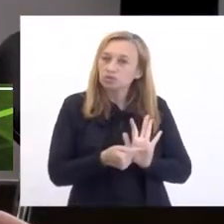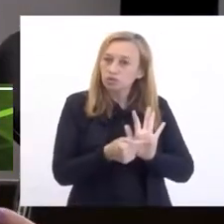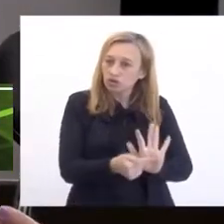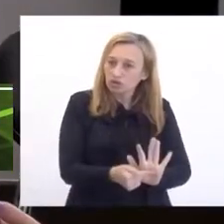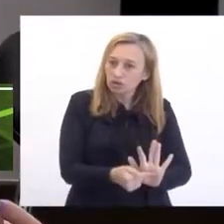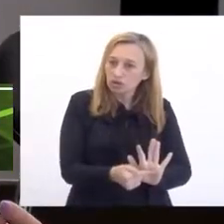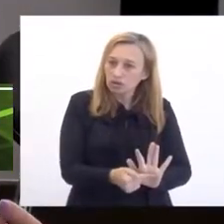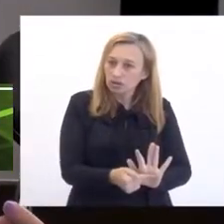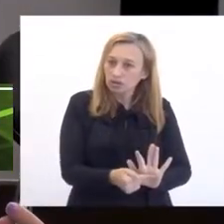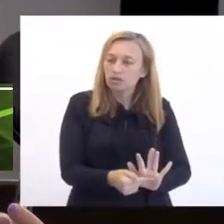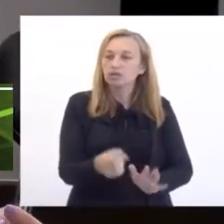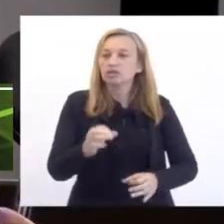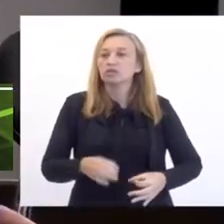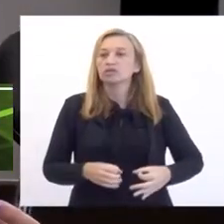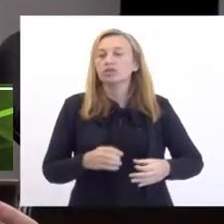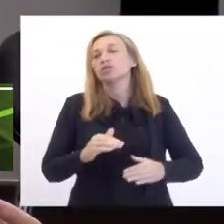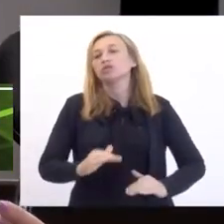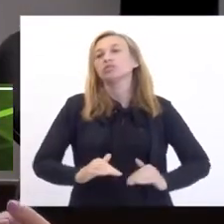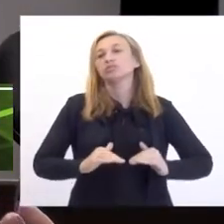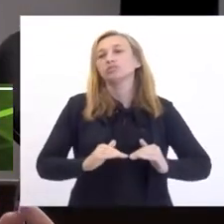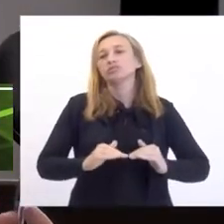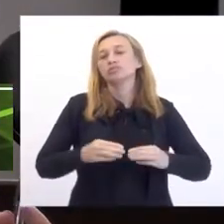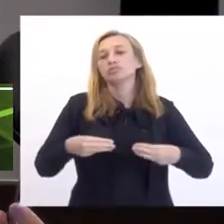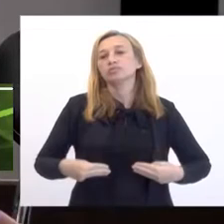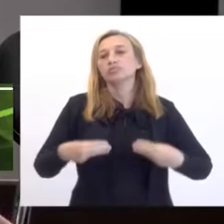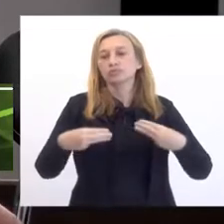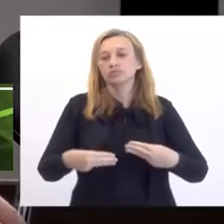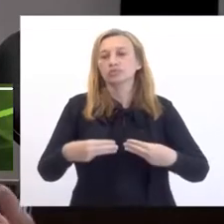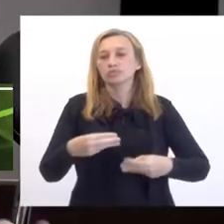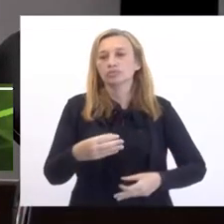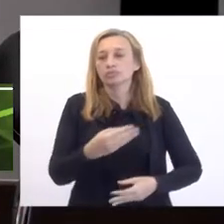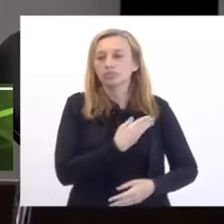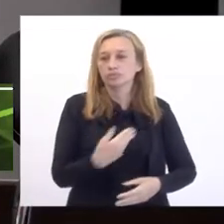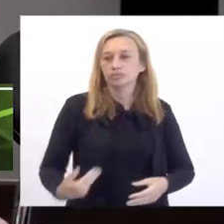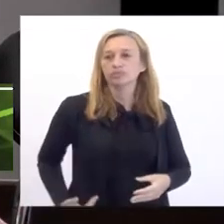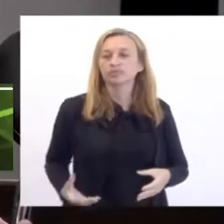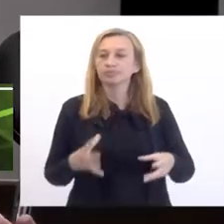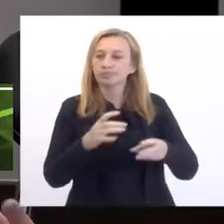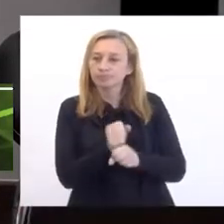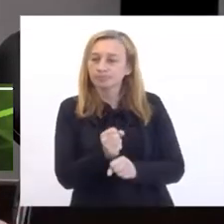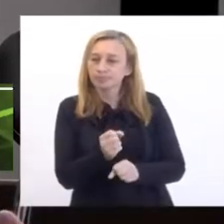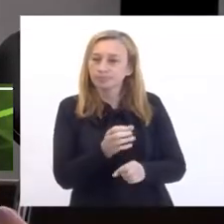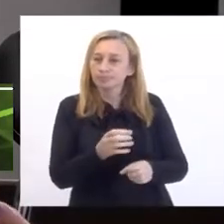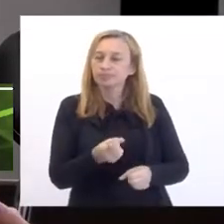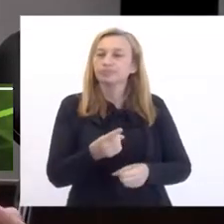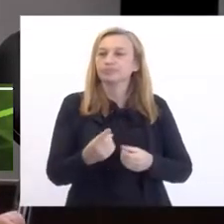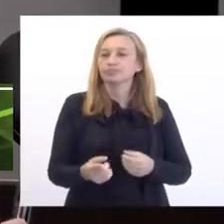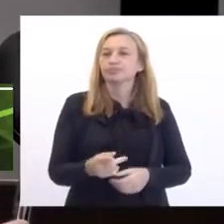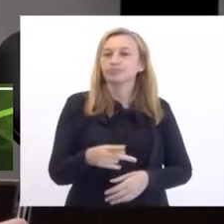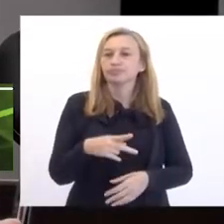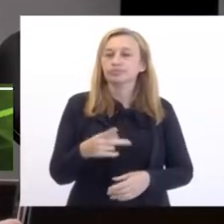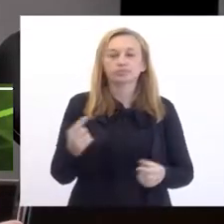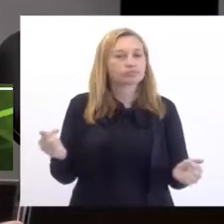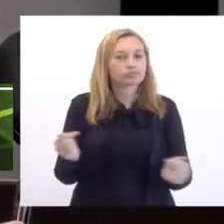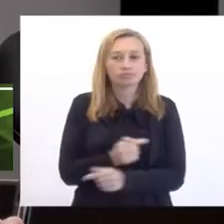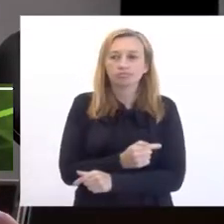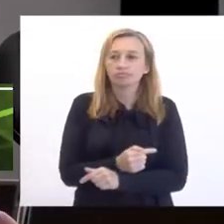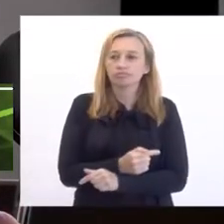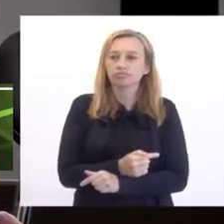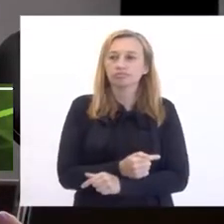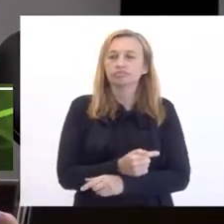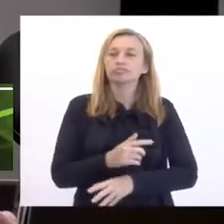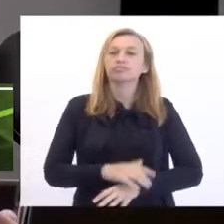parecer exarado pelo Ministério Público de Contas junto ao Tribunal de Contas, que se manifestou em desacordo com o